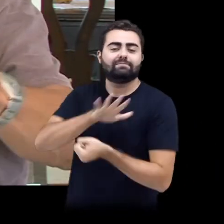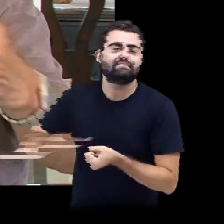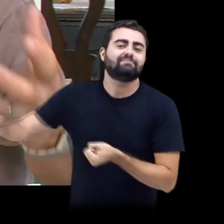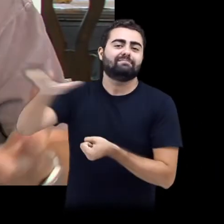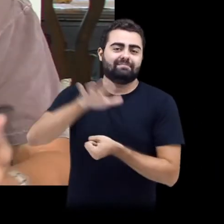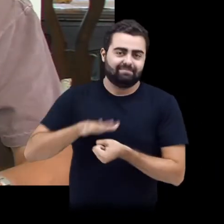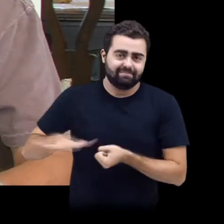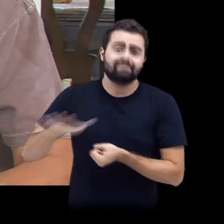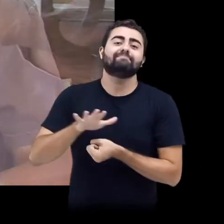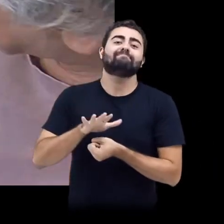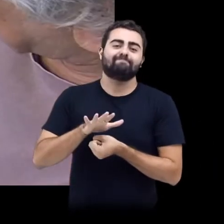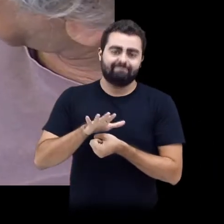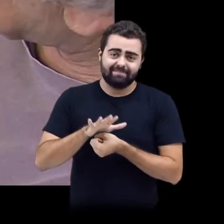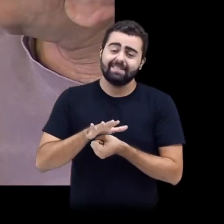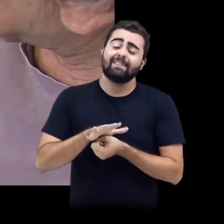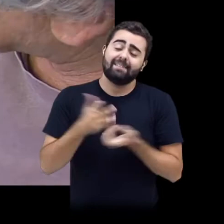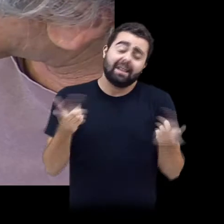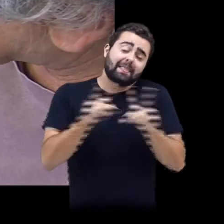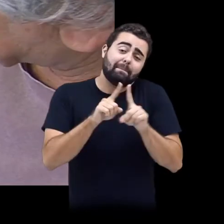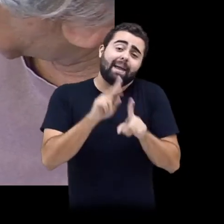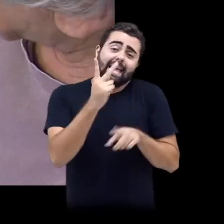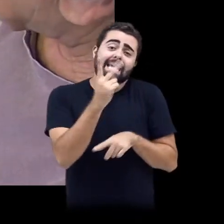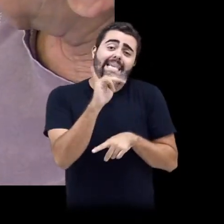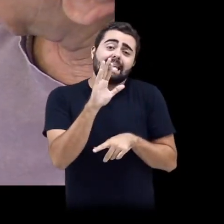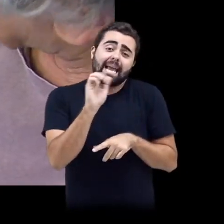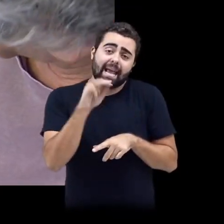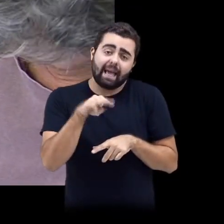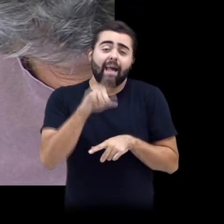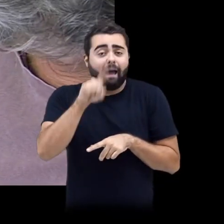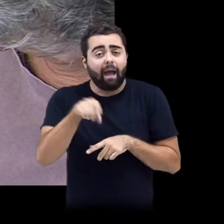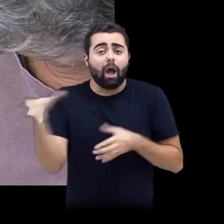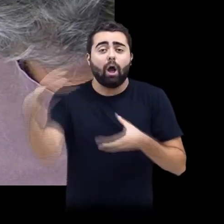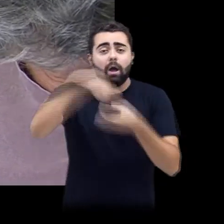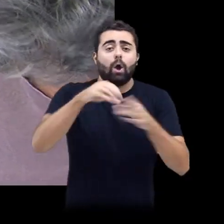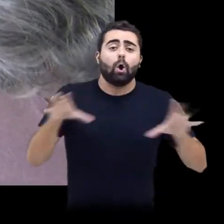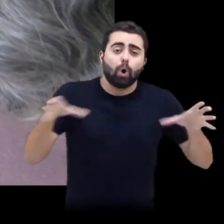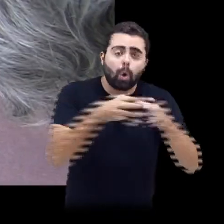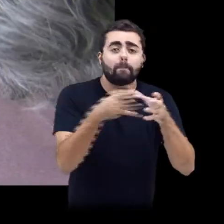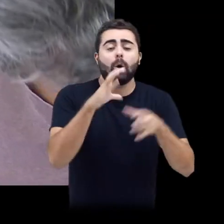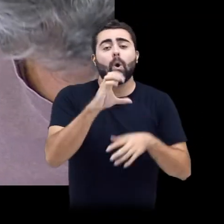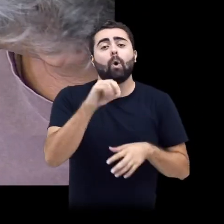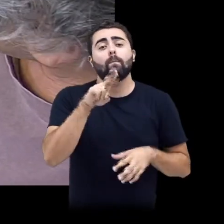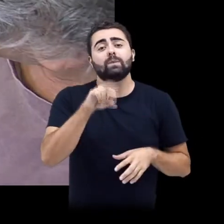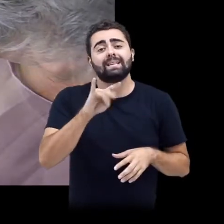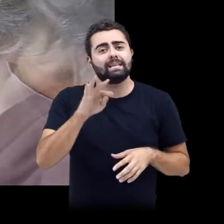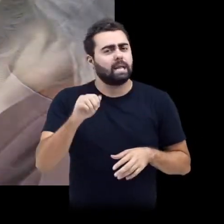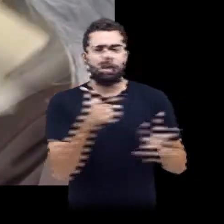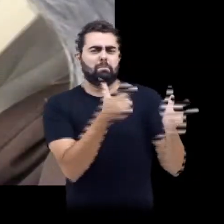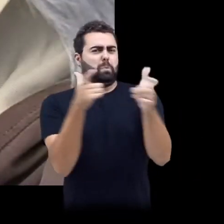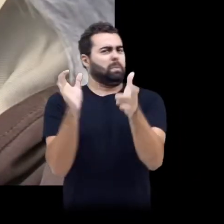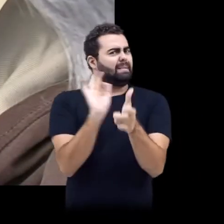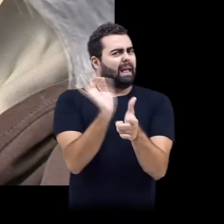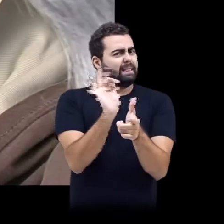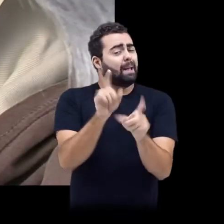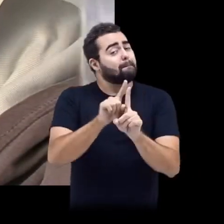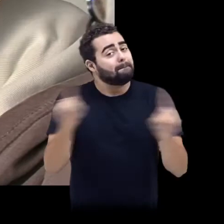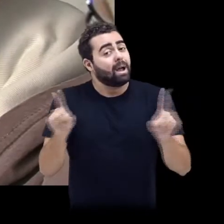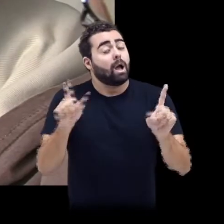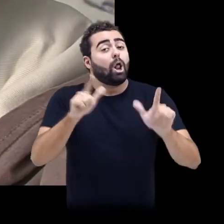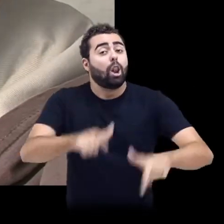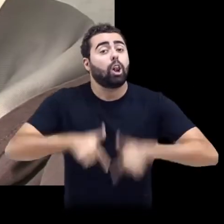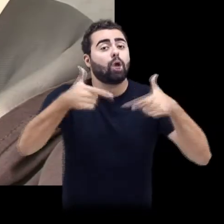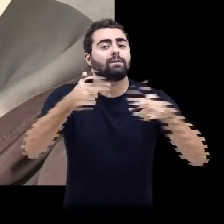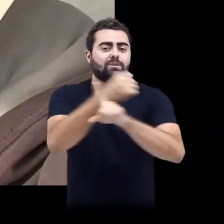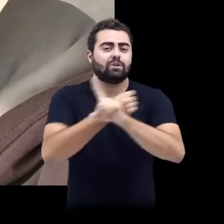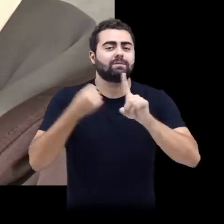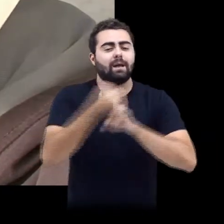grupo de comunistas que não eram favoráveis à luta armada, mas eram caras comprometidos com a luta. Tinham experiência de clandestinidade,